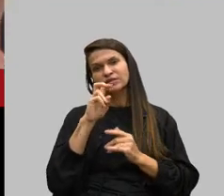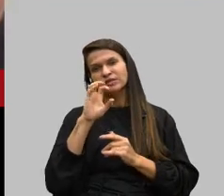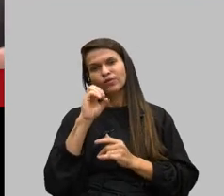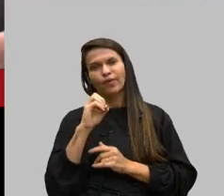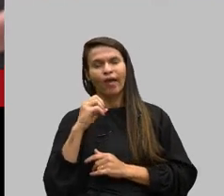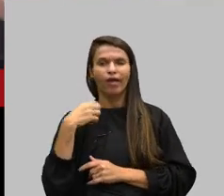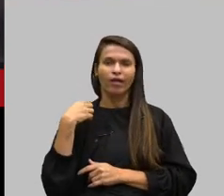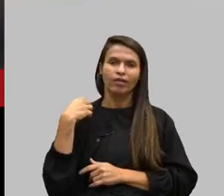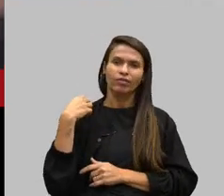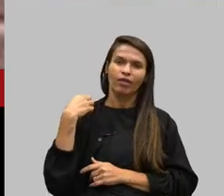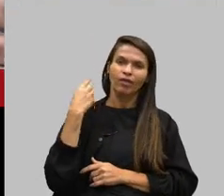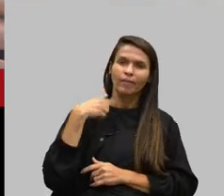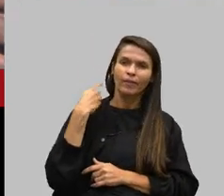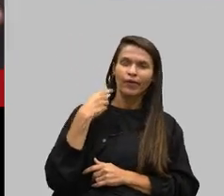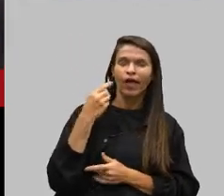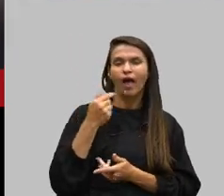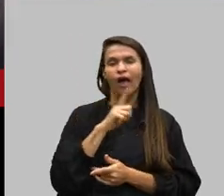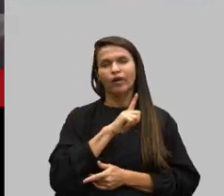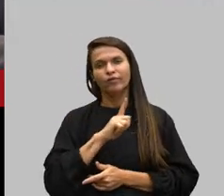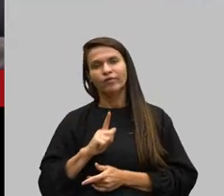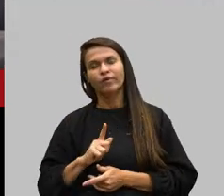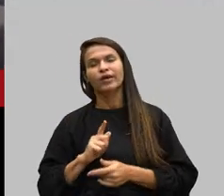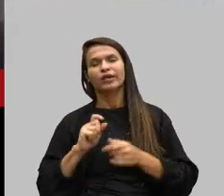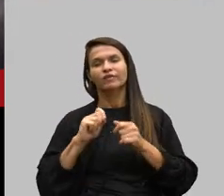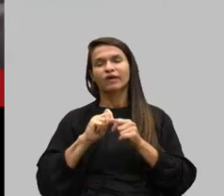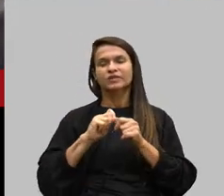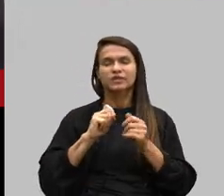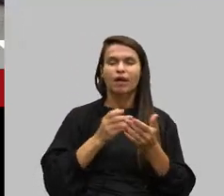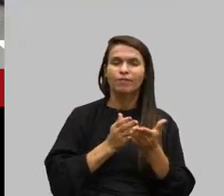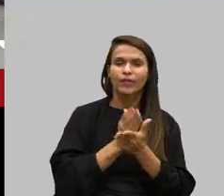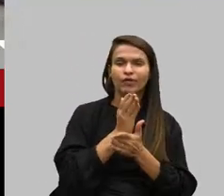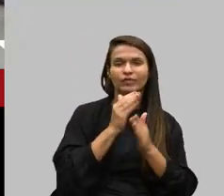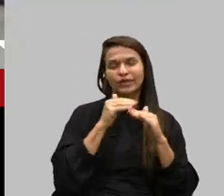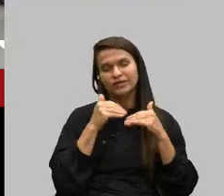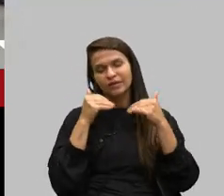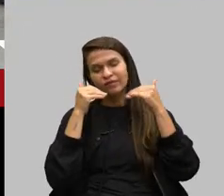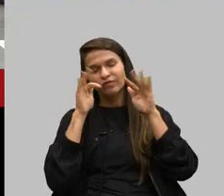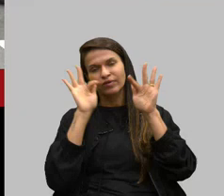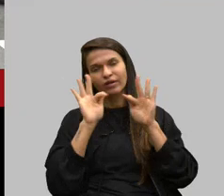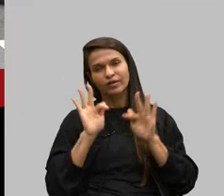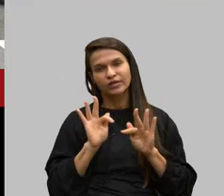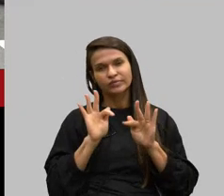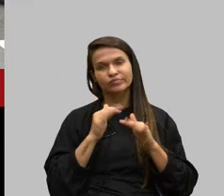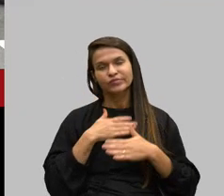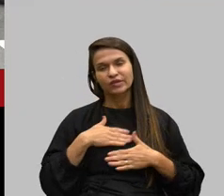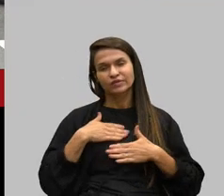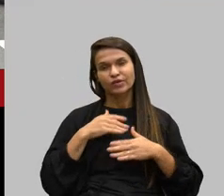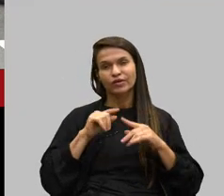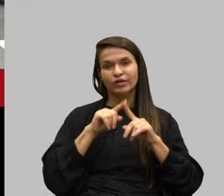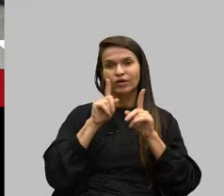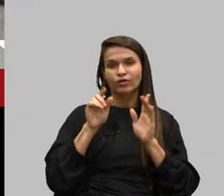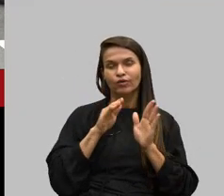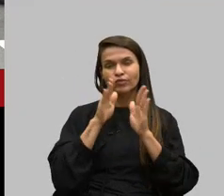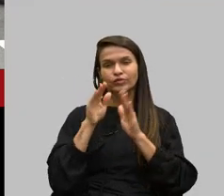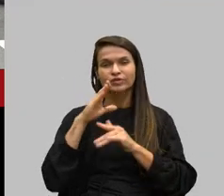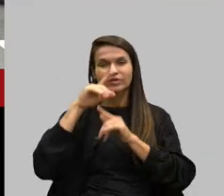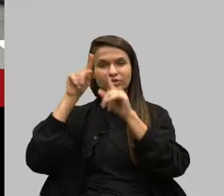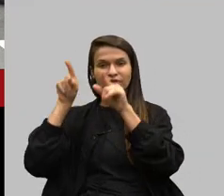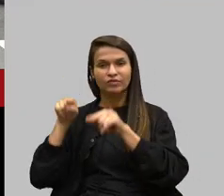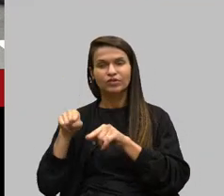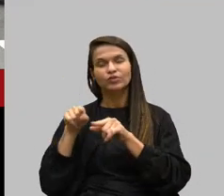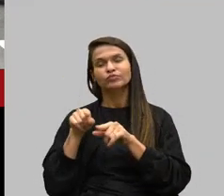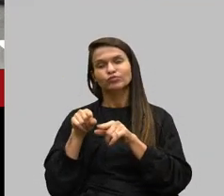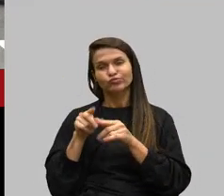Governador nós temos que ir lá fazer aprovação sorrindo feliz satisfeito Enquanto isso o servidor continua amargando